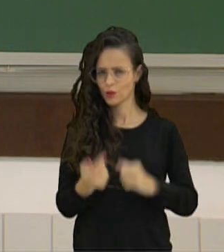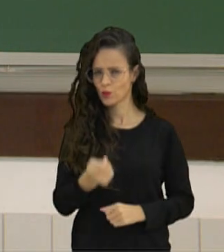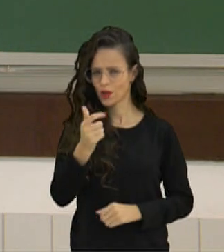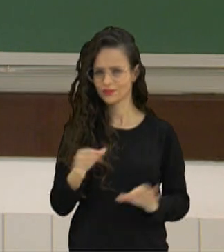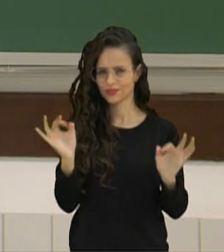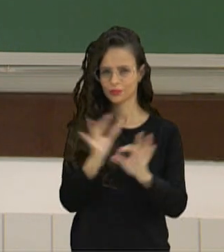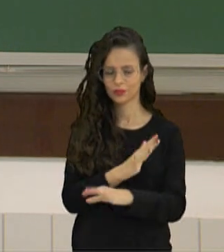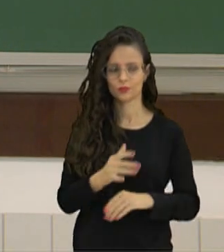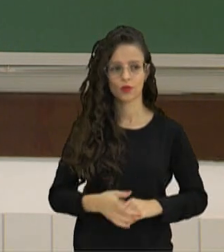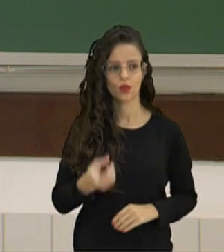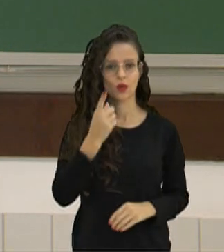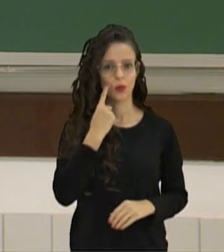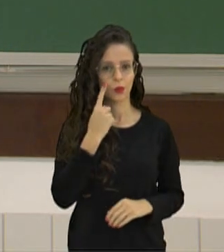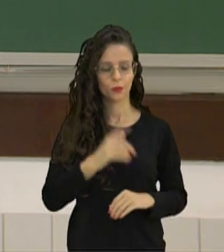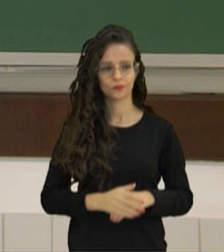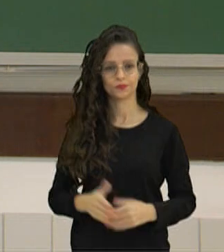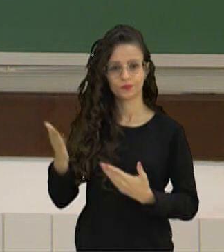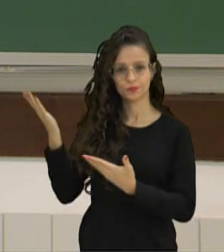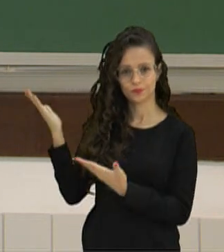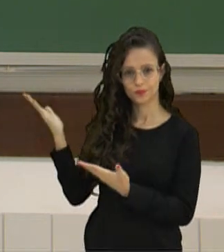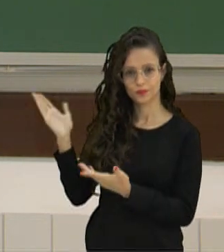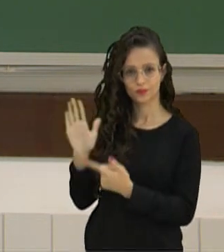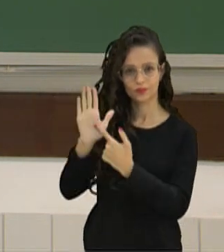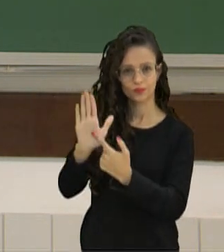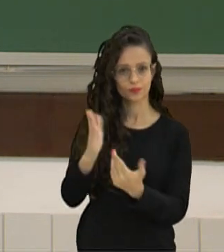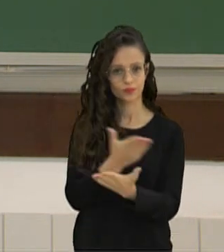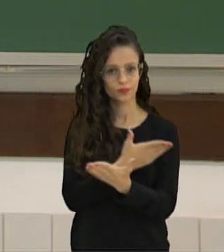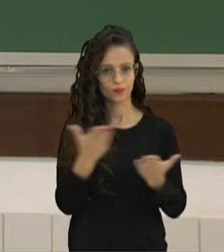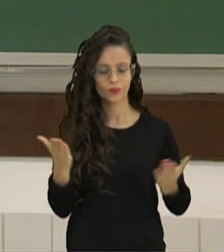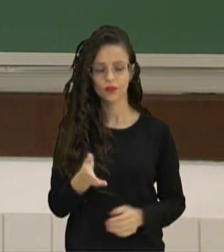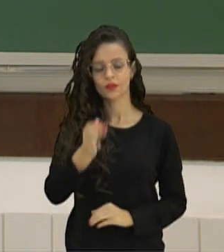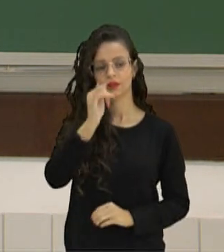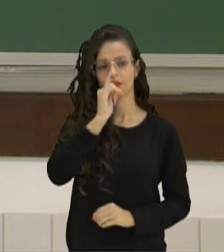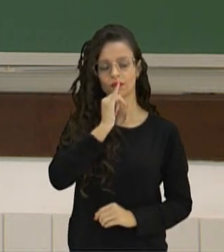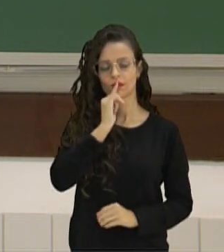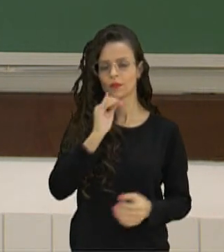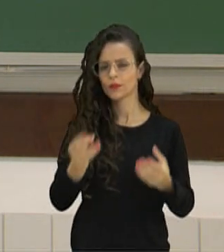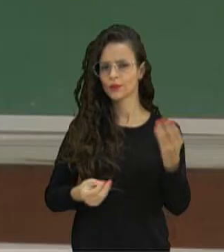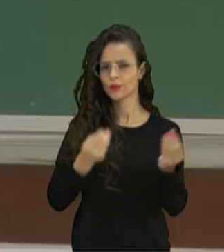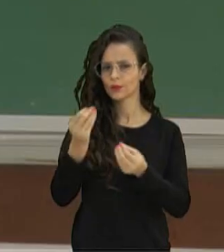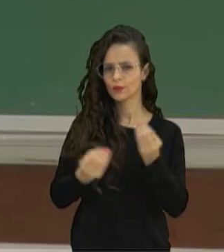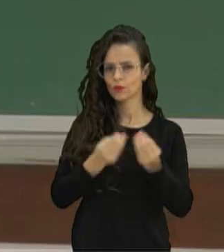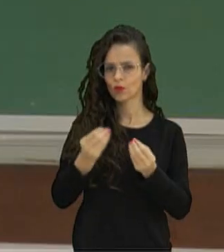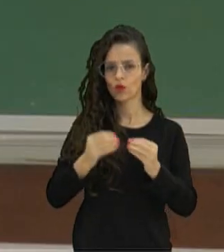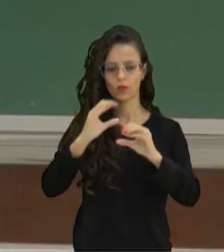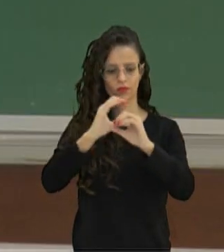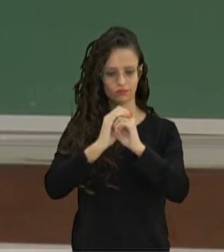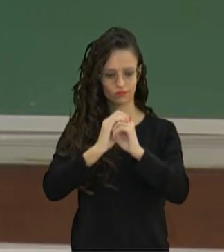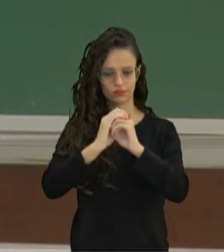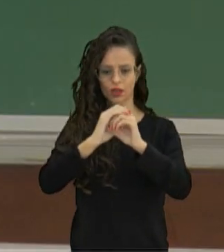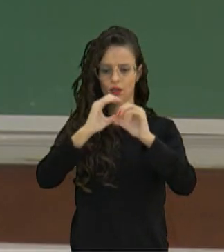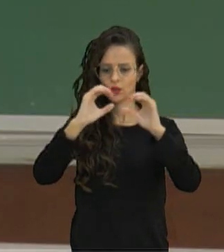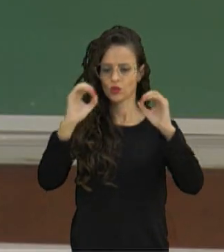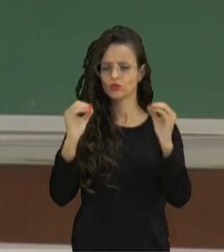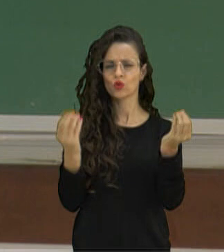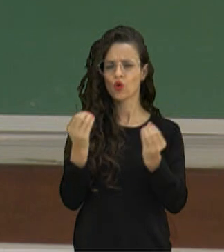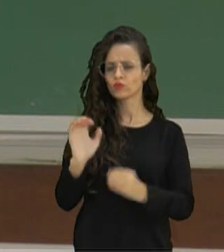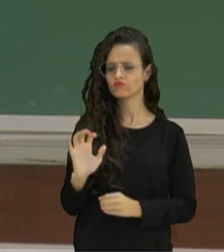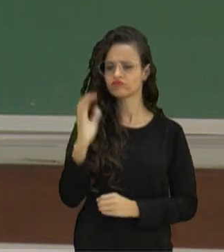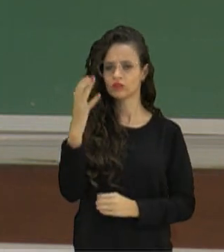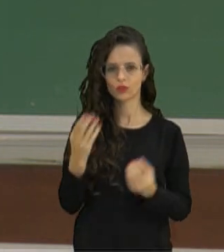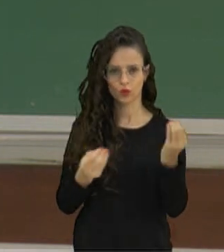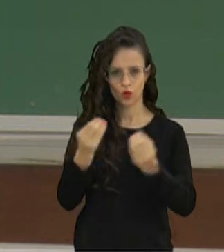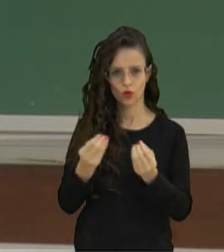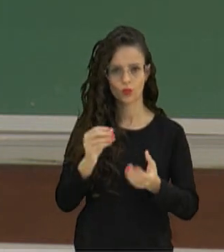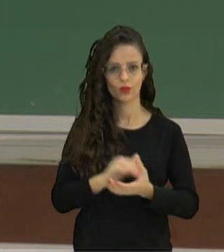hein? Ó, eu trouxe aqui para vocês um exemplo de como a meiose ocorre. Olha lá, ó, tanto